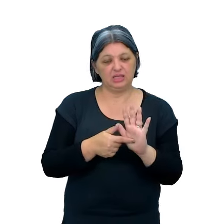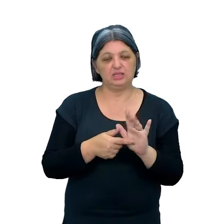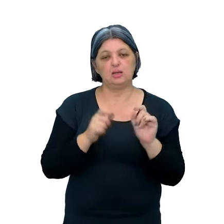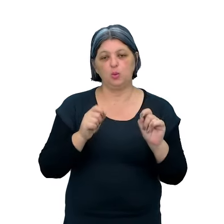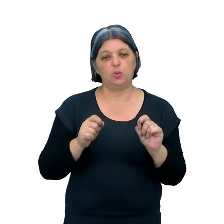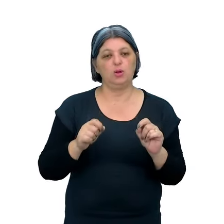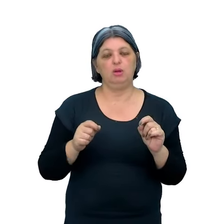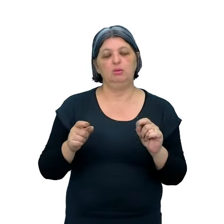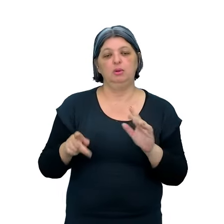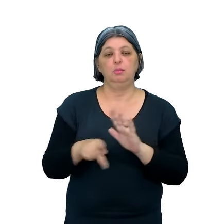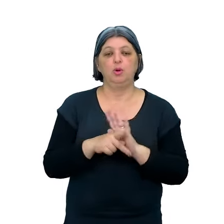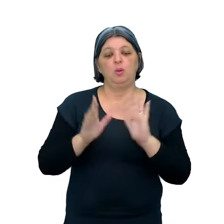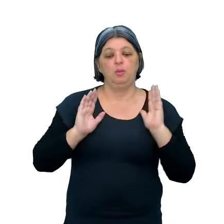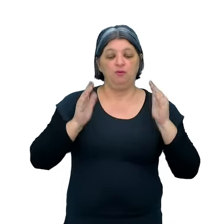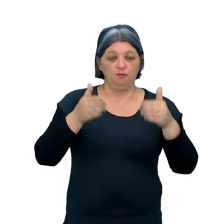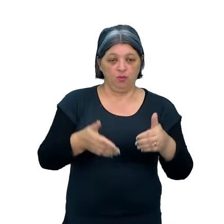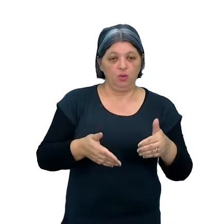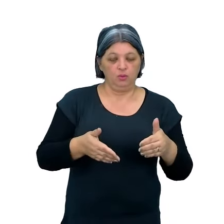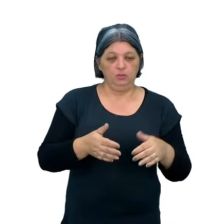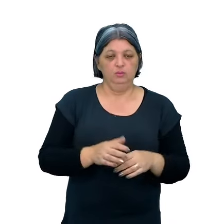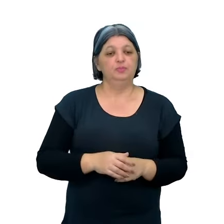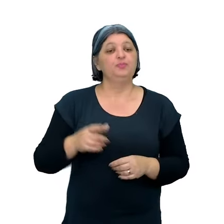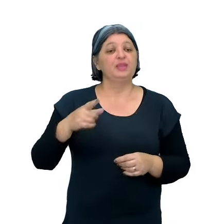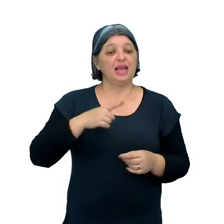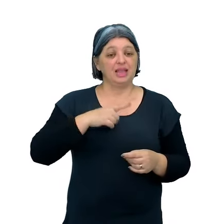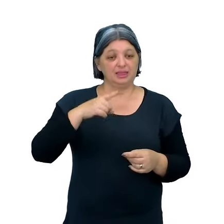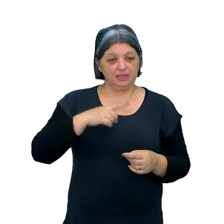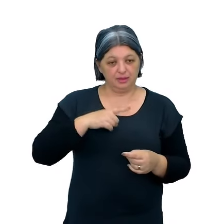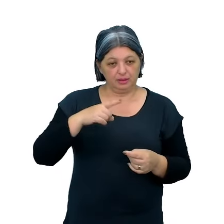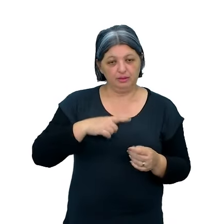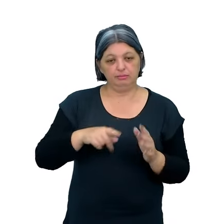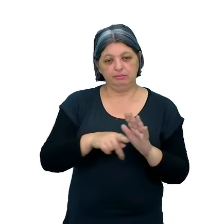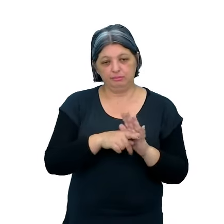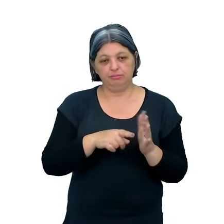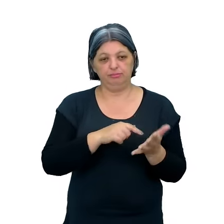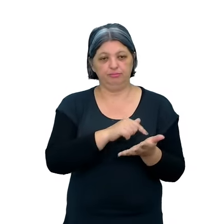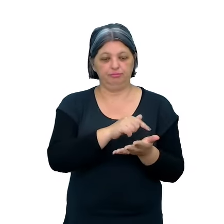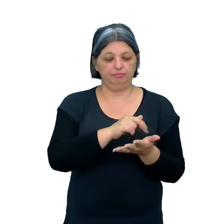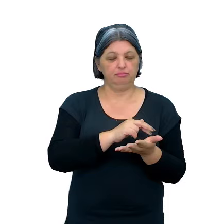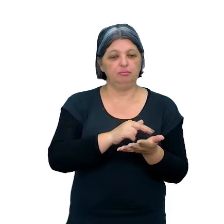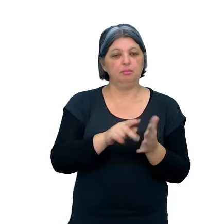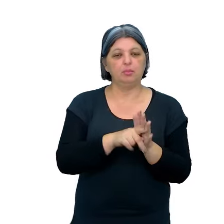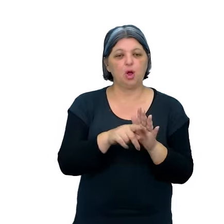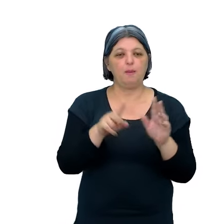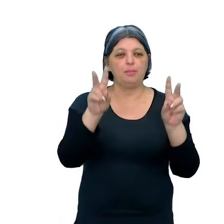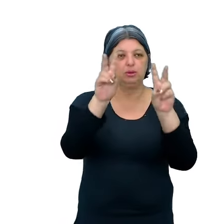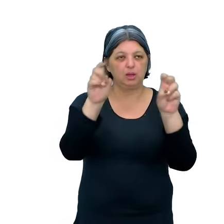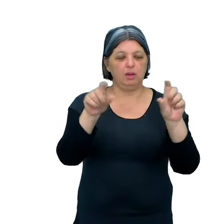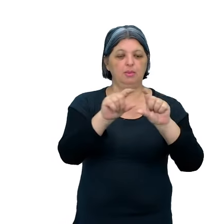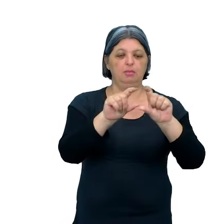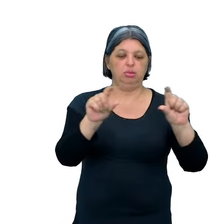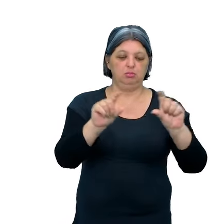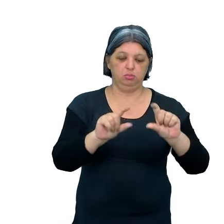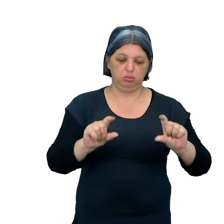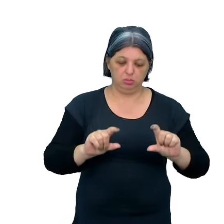seu destinatário. Nós temos que ter ali o remetente, o corpo do texto, né? Então,